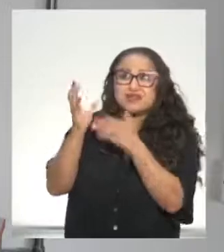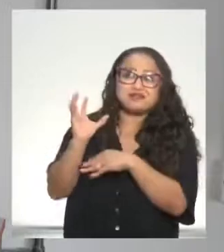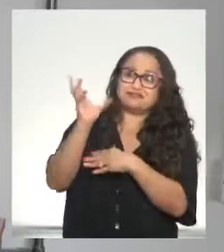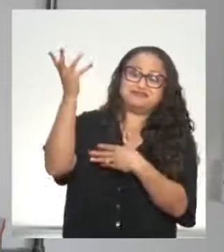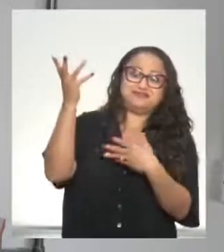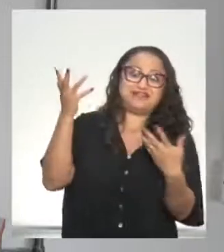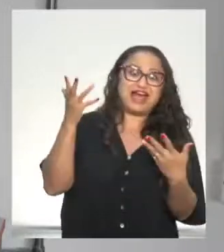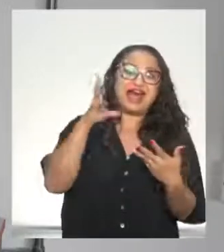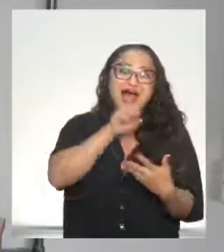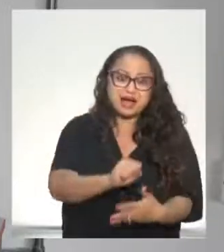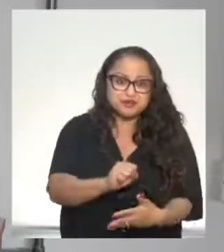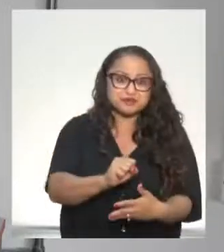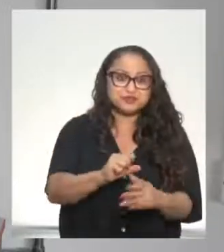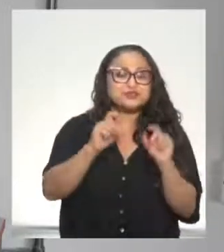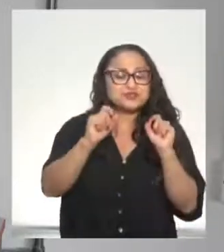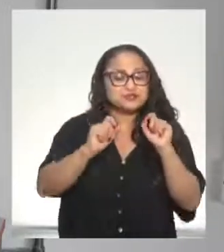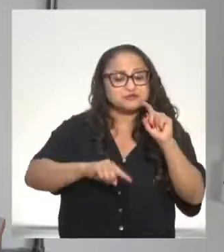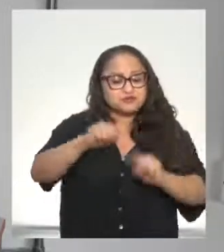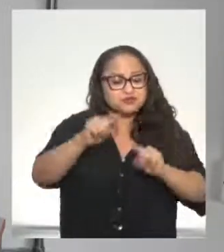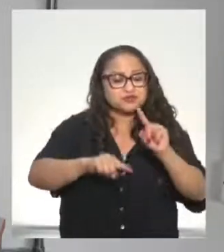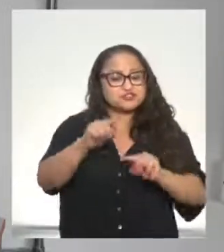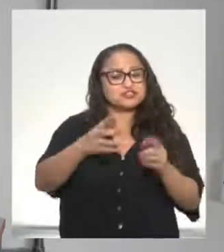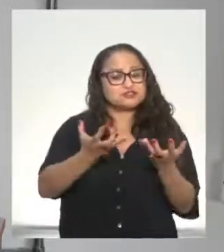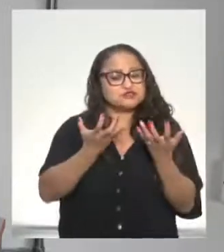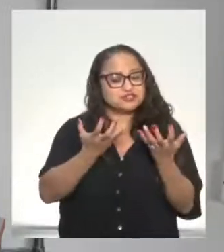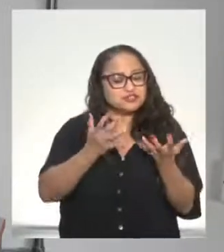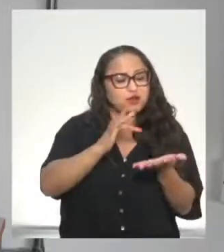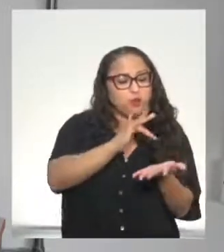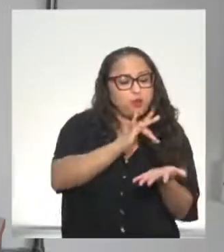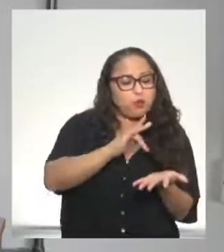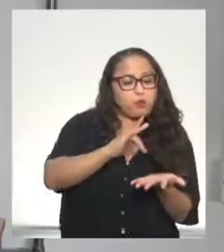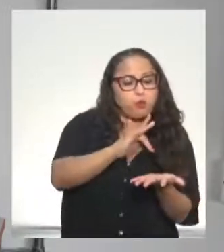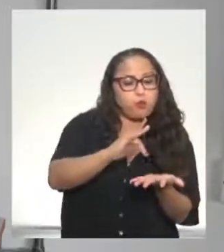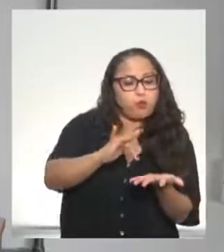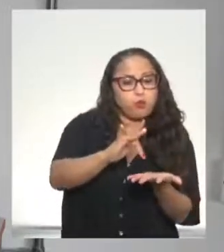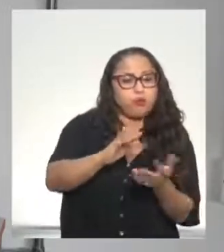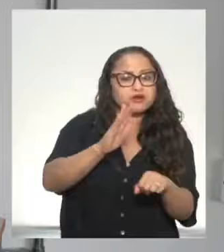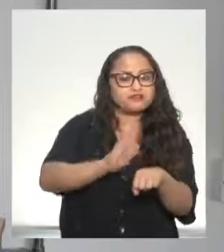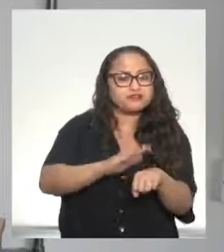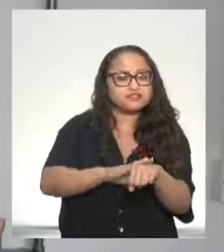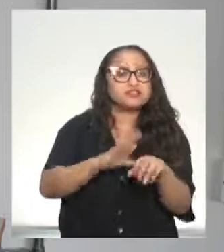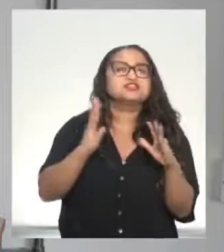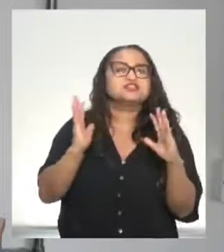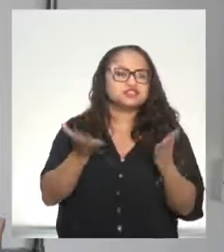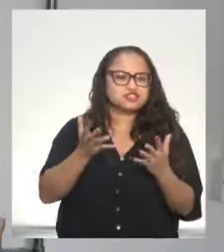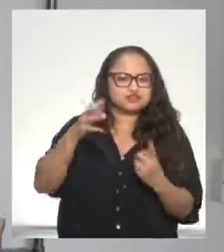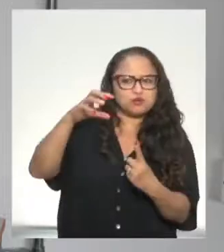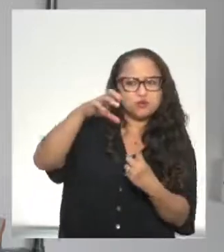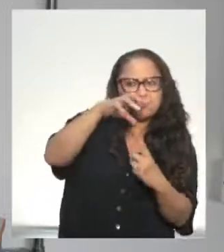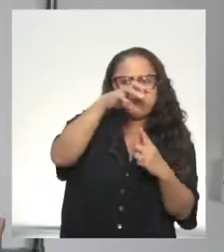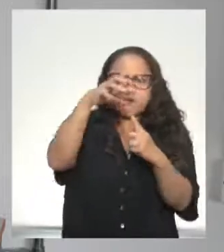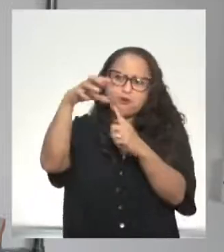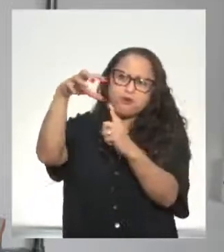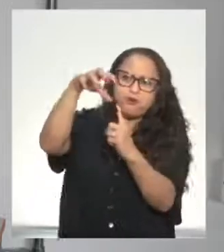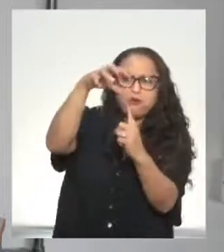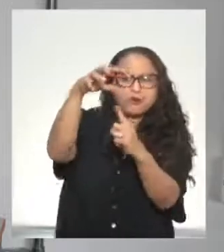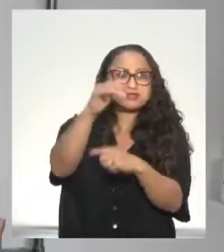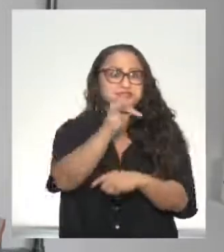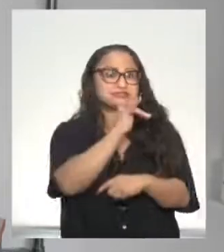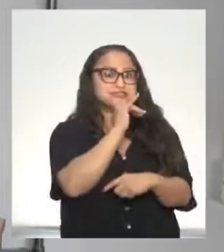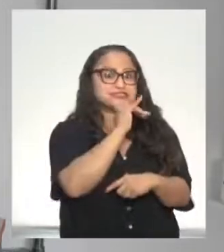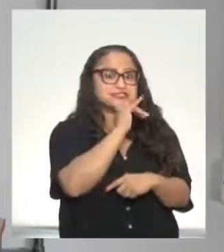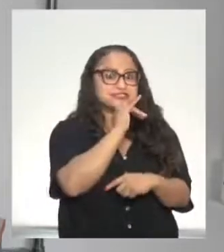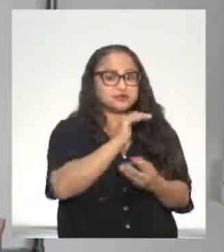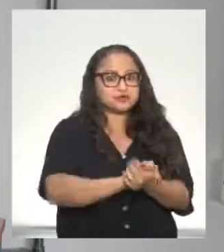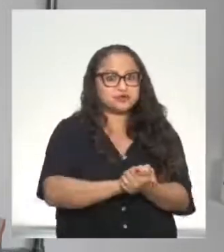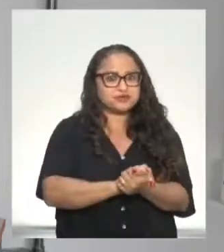qual é o projetinho daquela peça, imprimir e repor, né, na estação espacial, que é o nosso caso aqui de exemplo. A